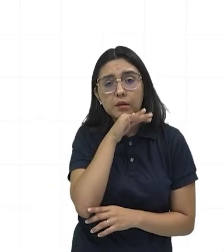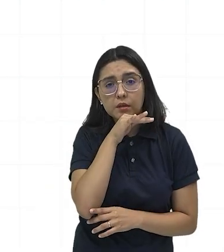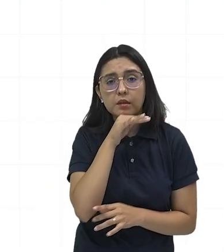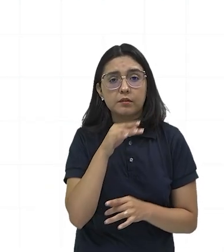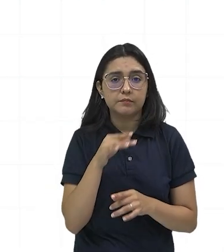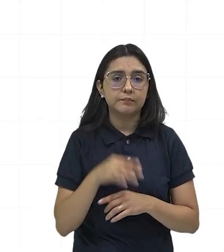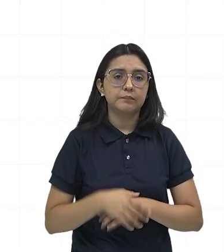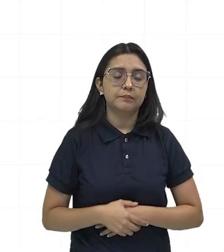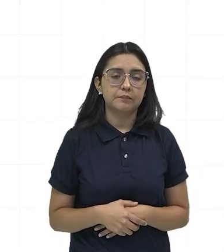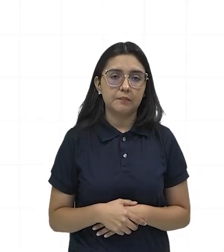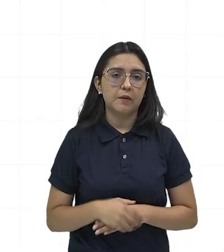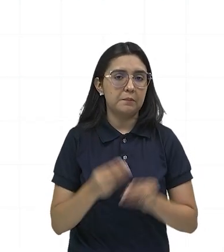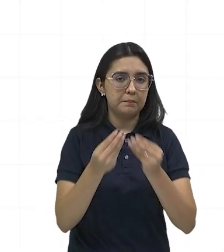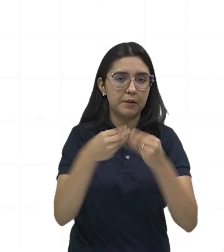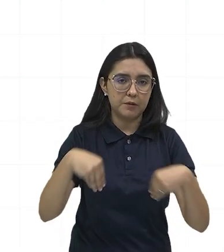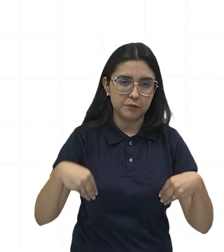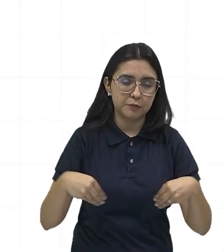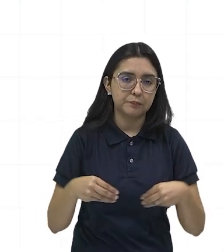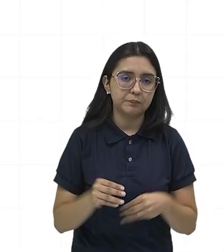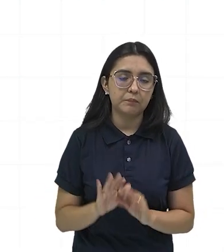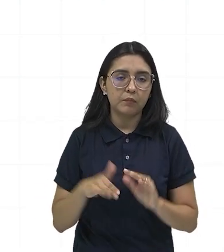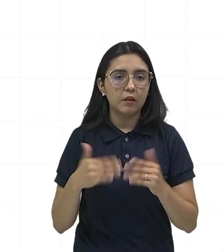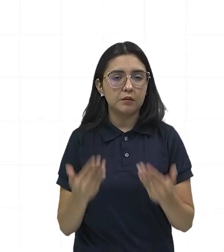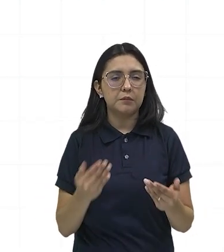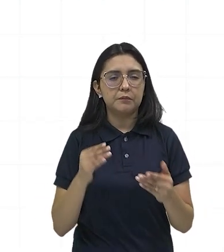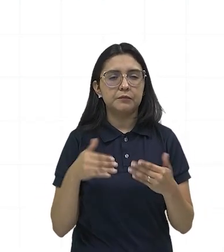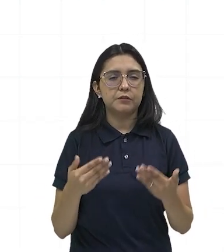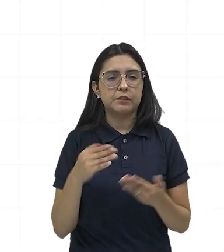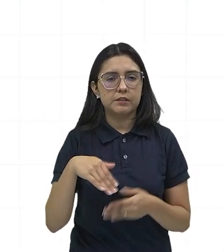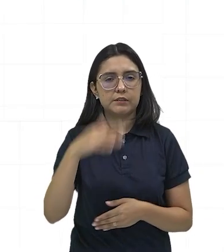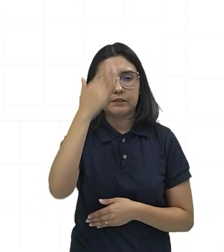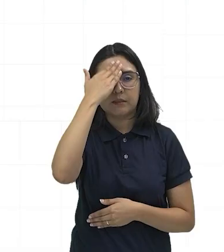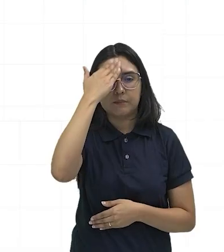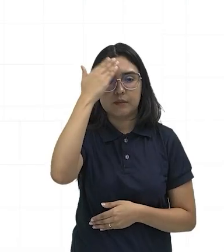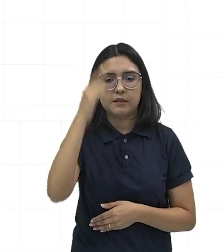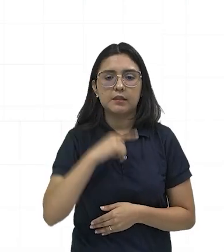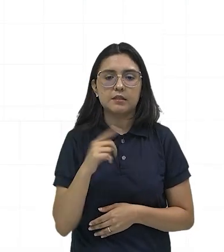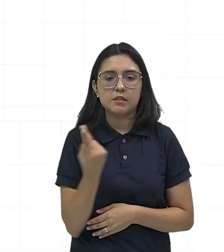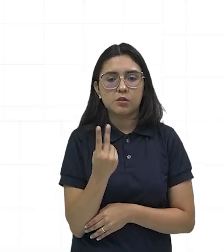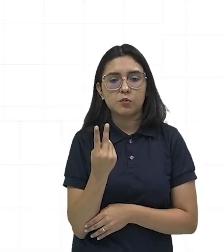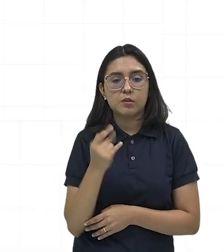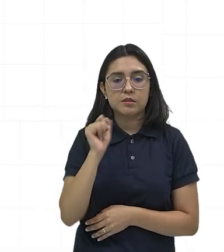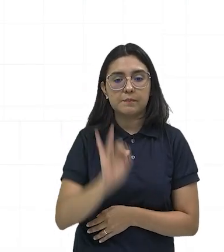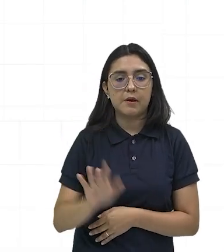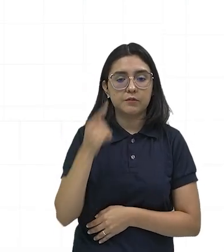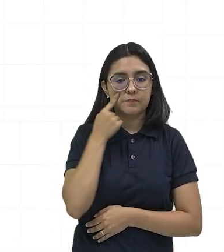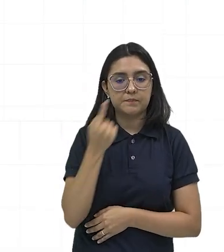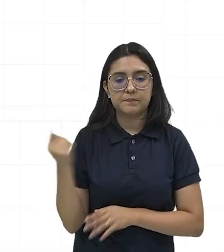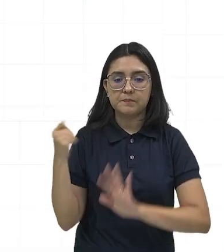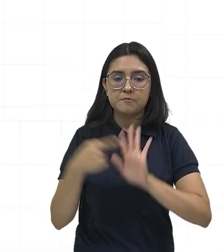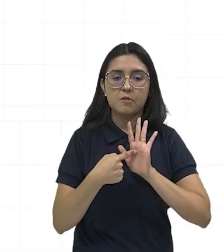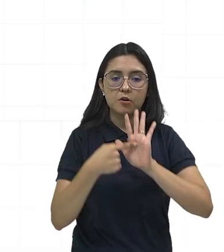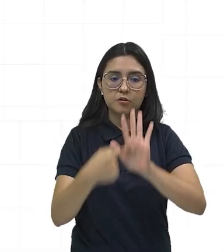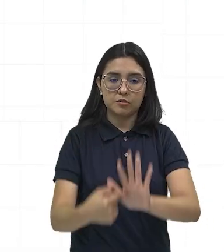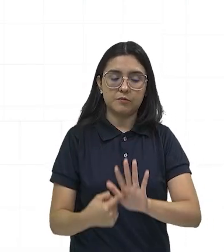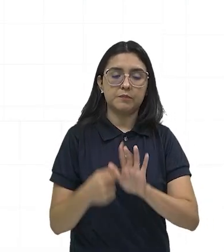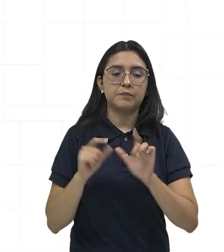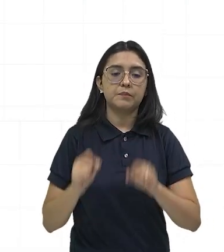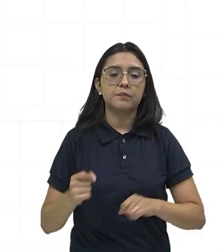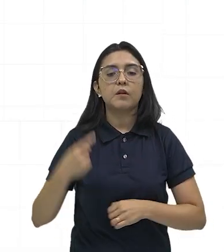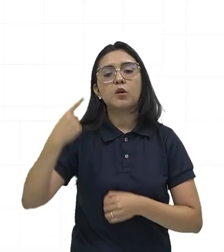e significativos. E para vocês terem uma ideia disso, nós temos aí essas duas imagens aqui